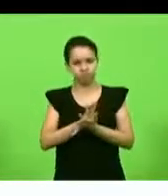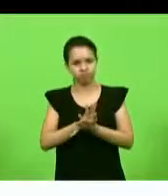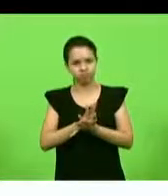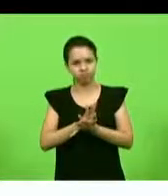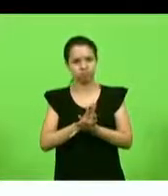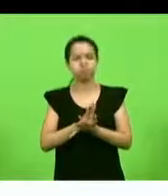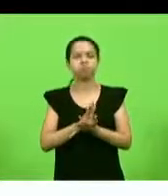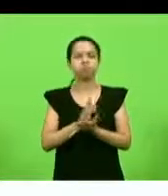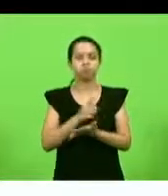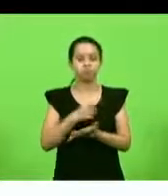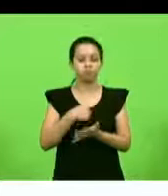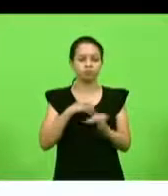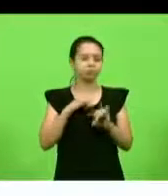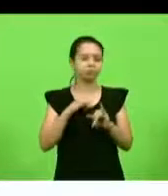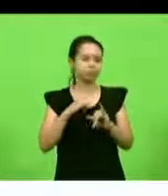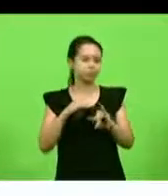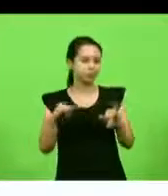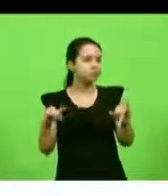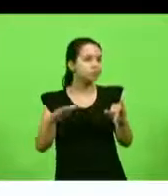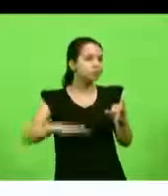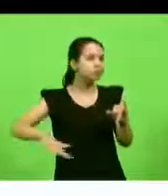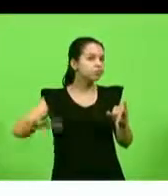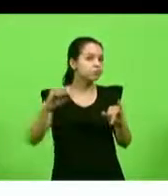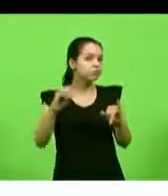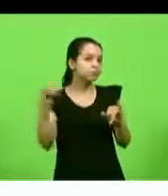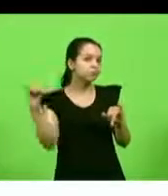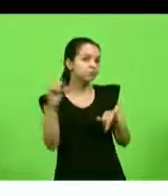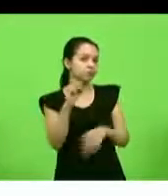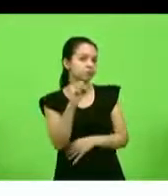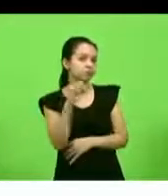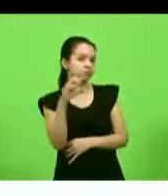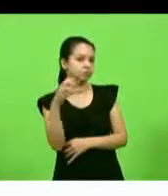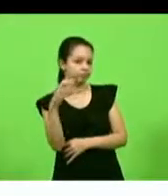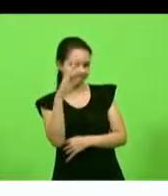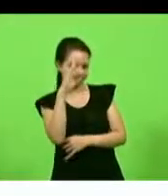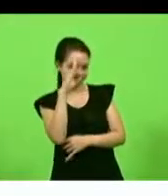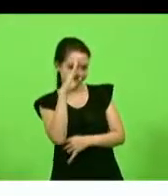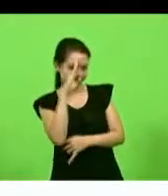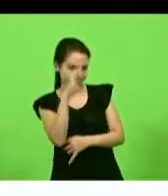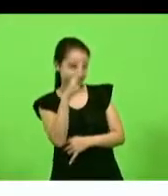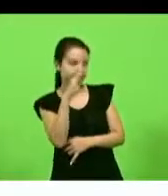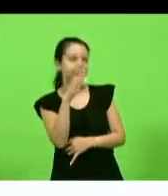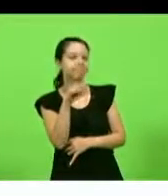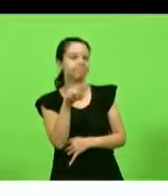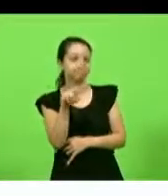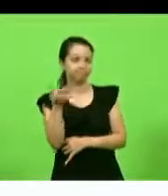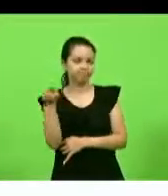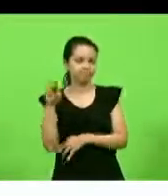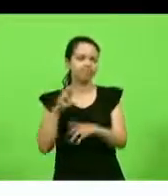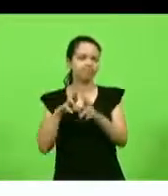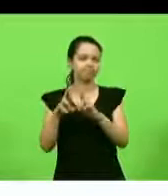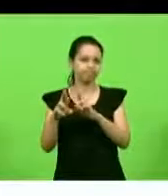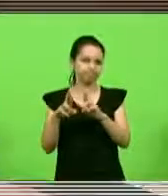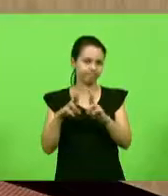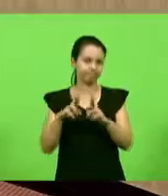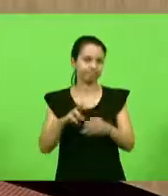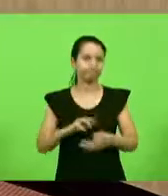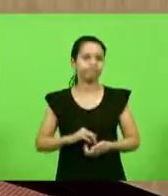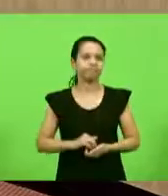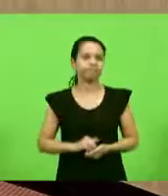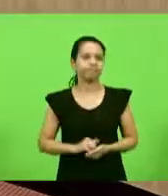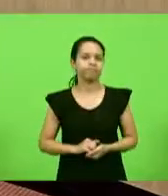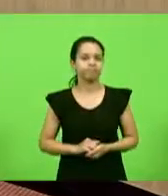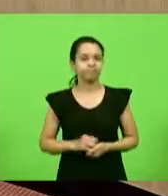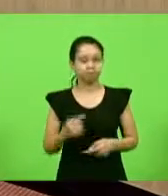nosso grande oeste de Santa Catarina, principalmente, é que estão essas rodovias. Ainda para